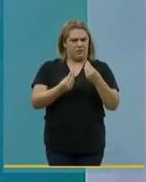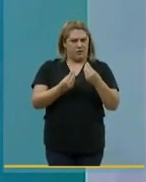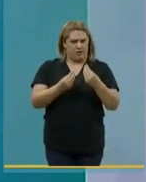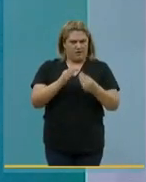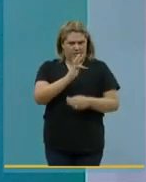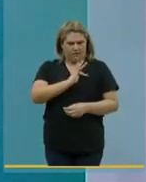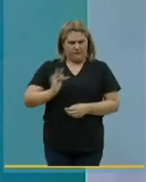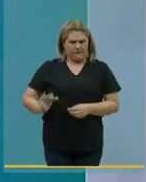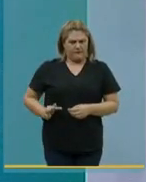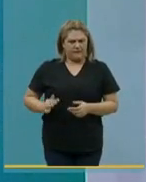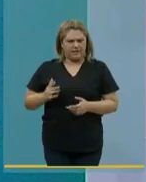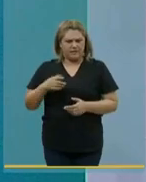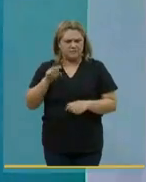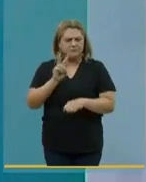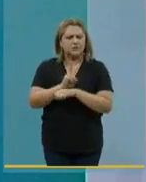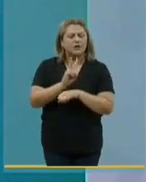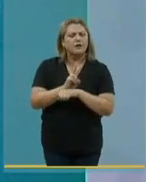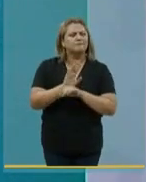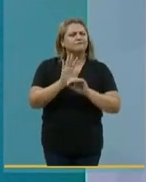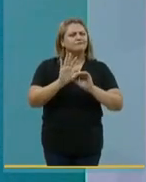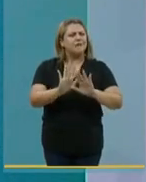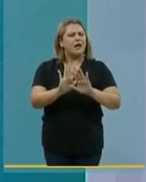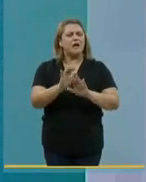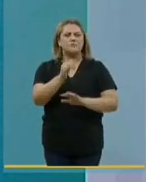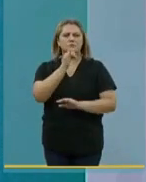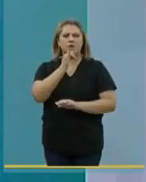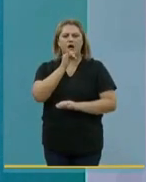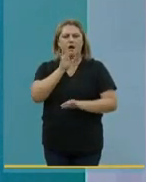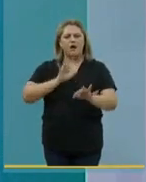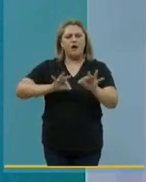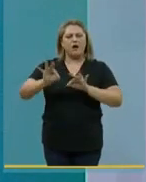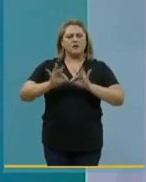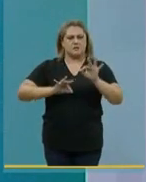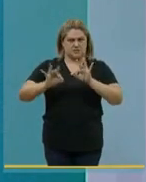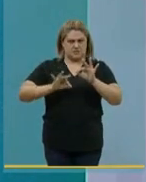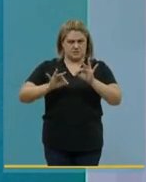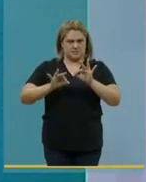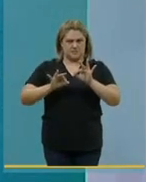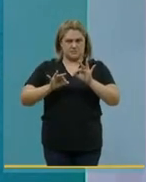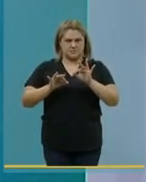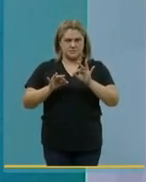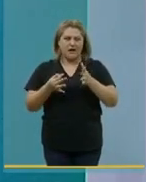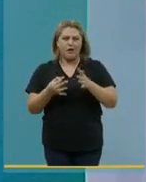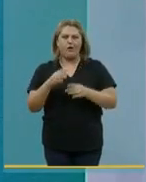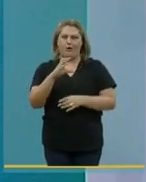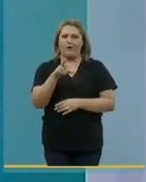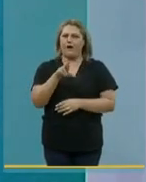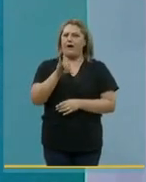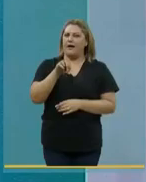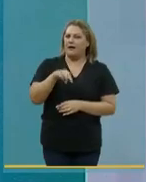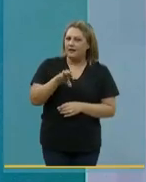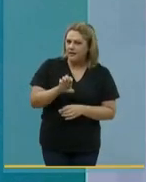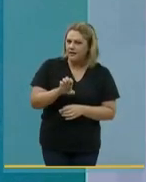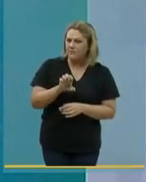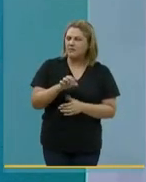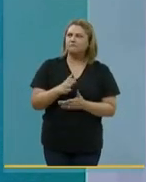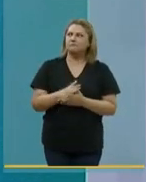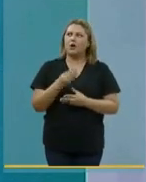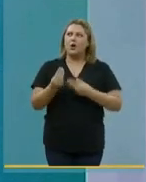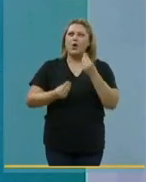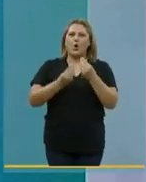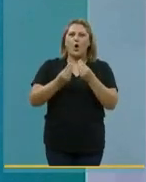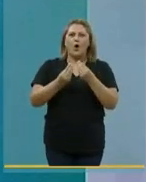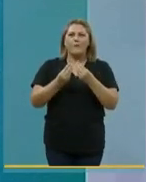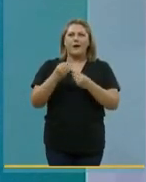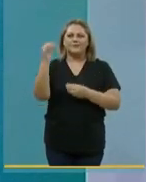organizações criminosas algumas organizações criminosas estão atuando no plano nacional elas não estão atuando mais